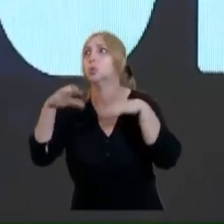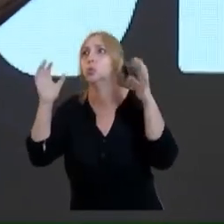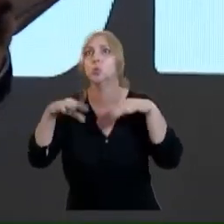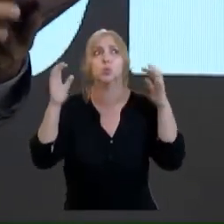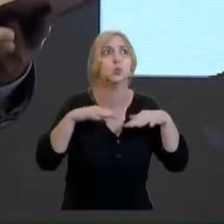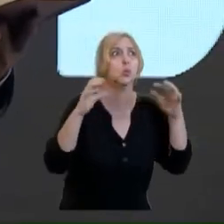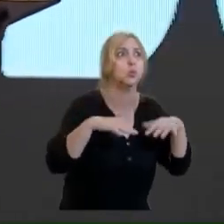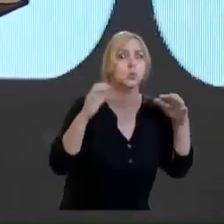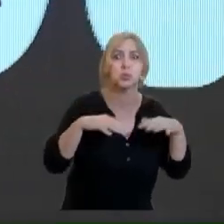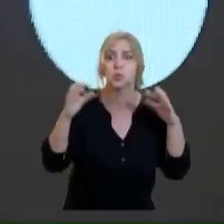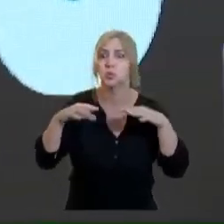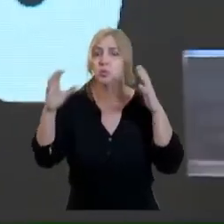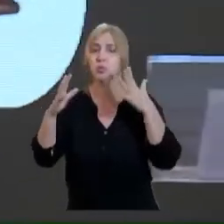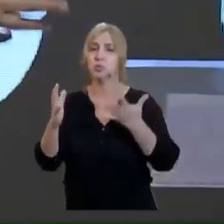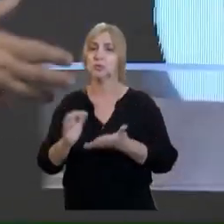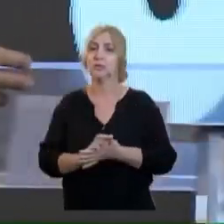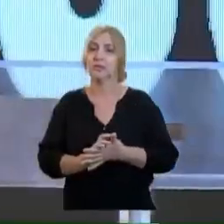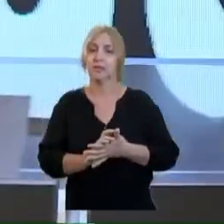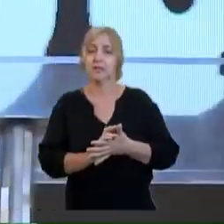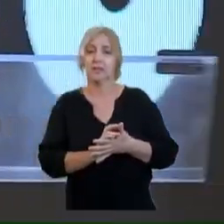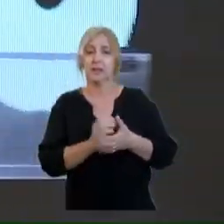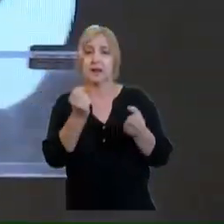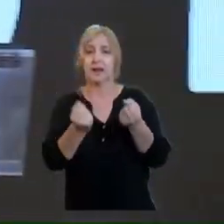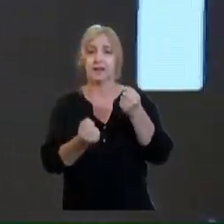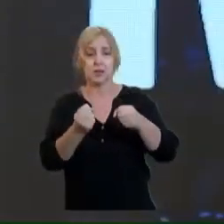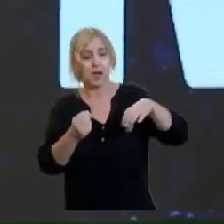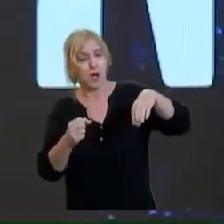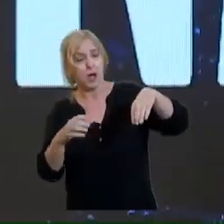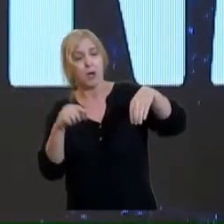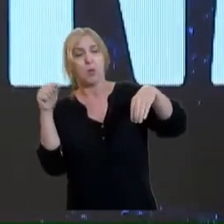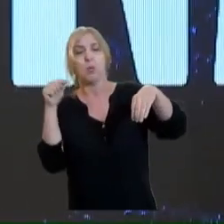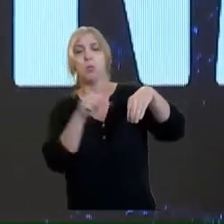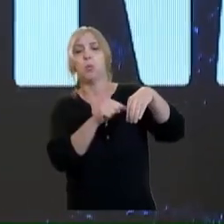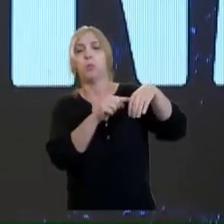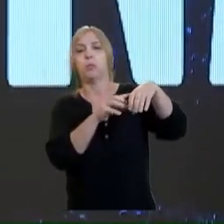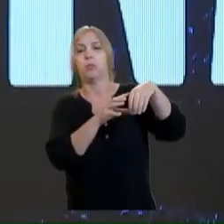terrível, o pneu do carro fura.